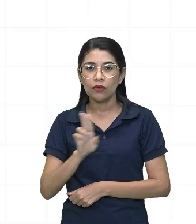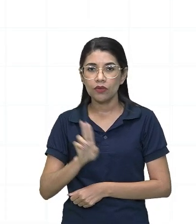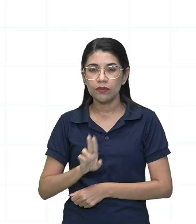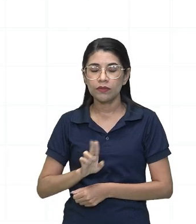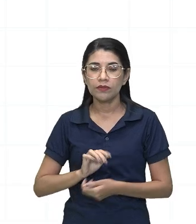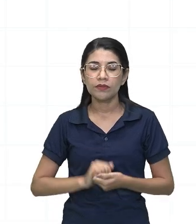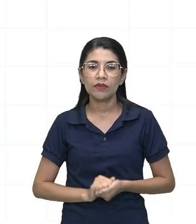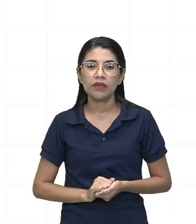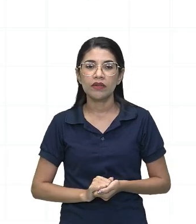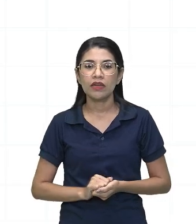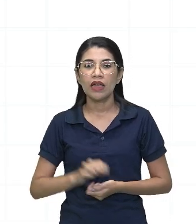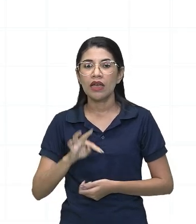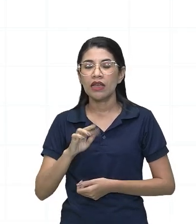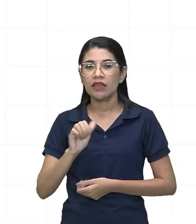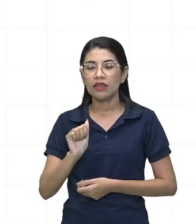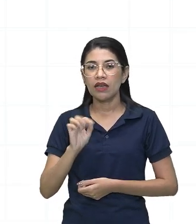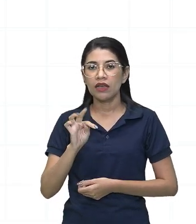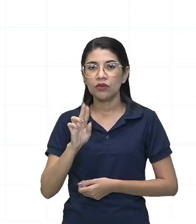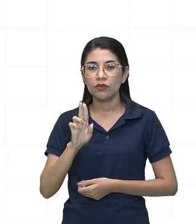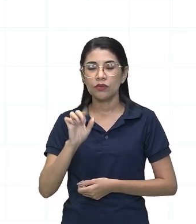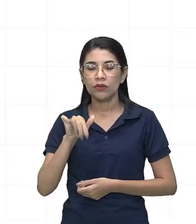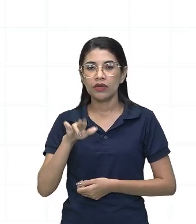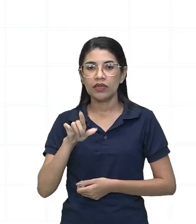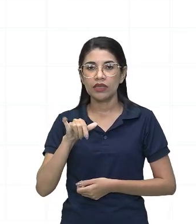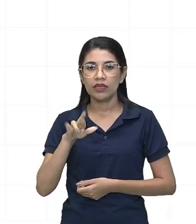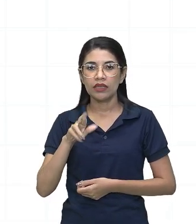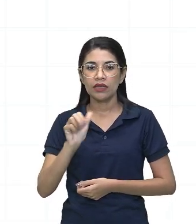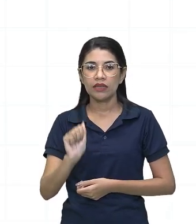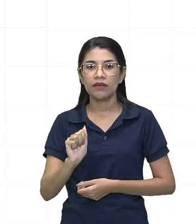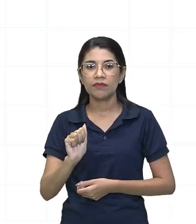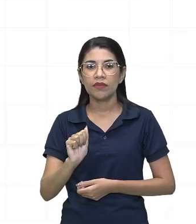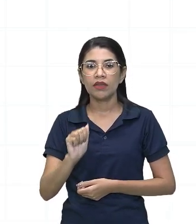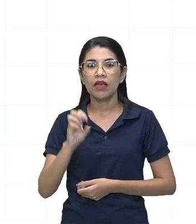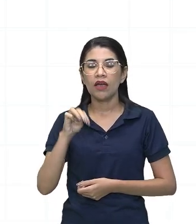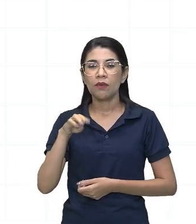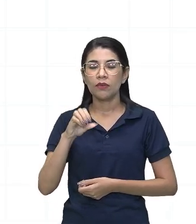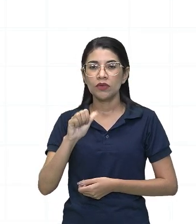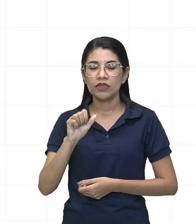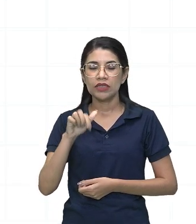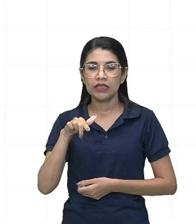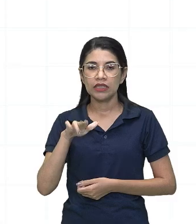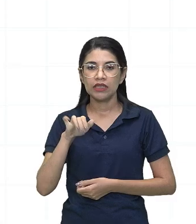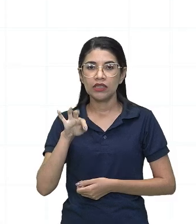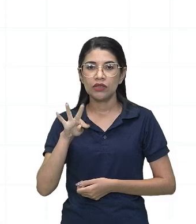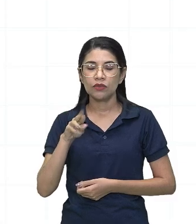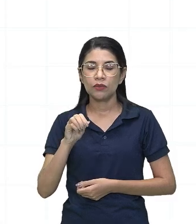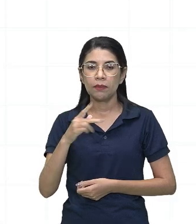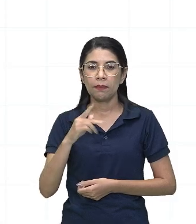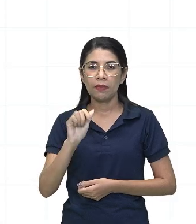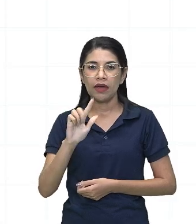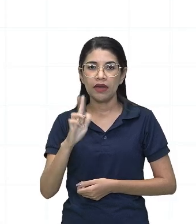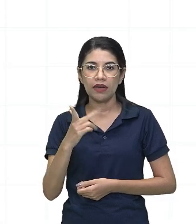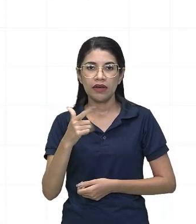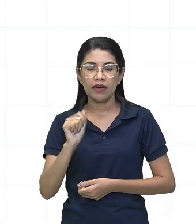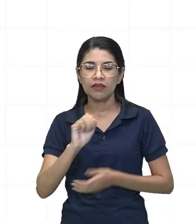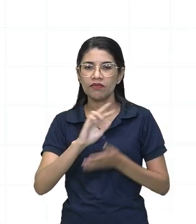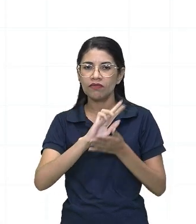por tatuquira, mosquito palha, asa dura, asa branca,